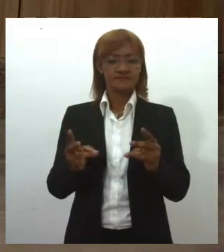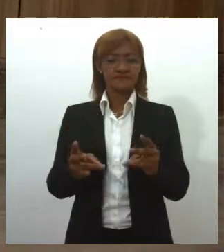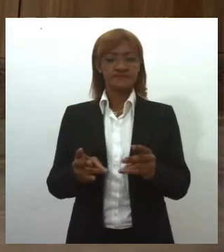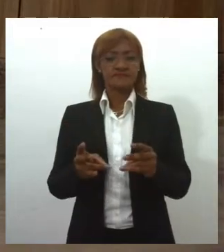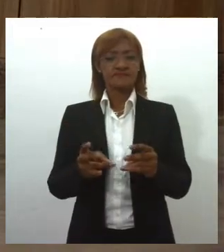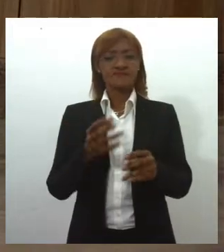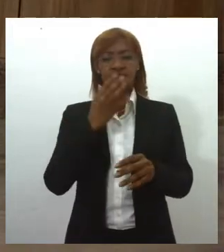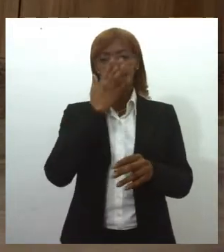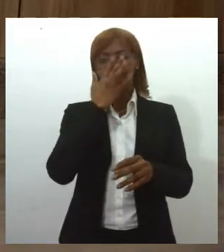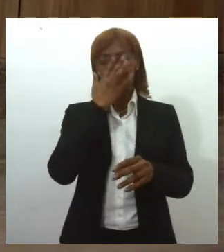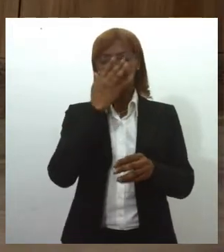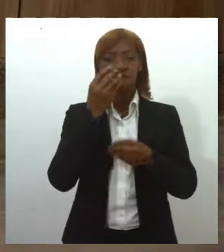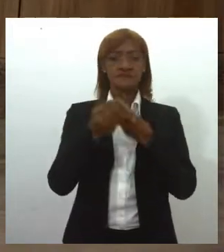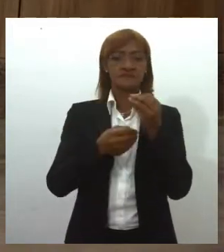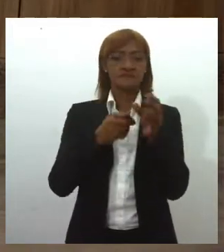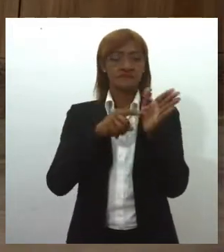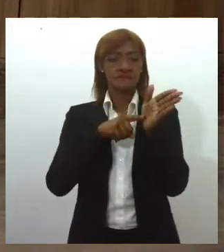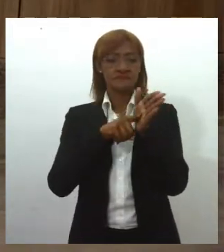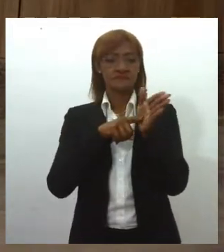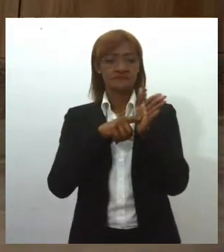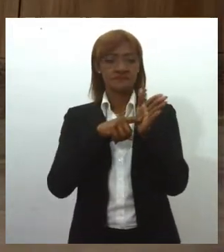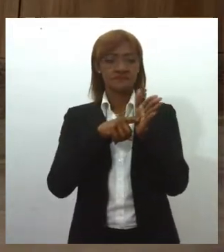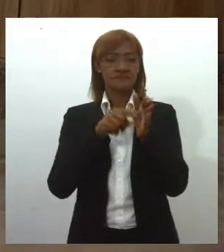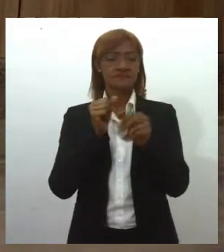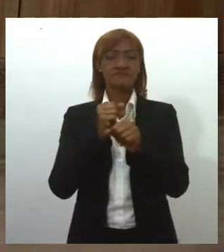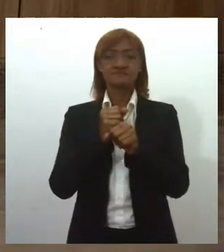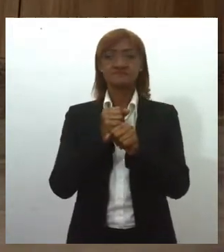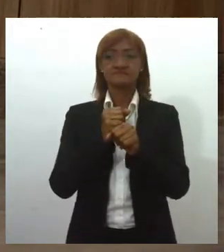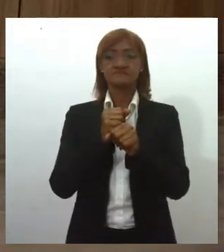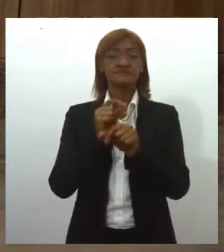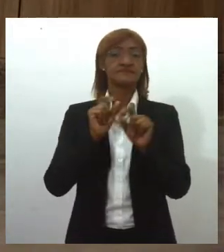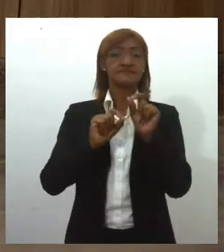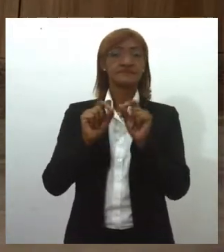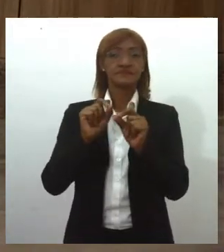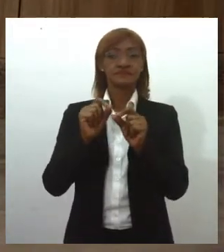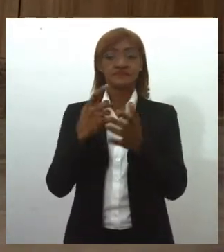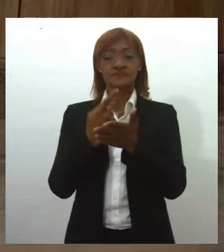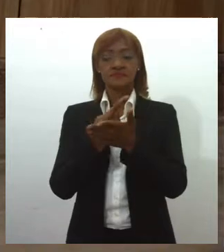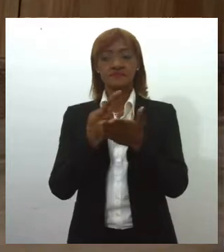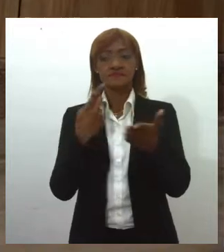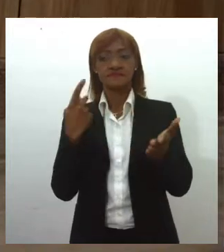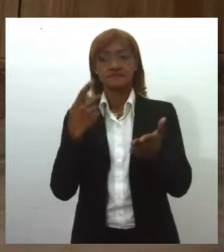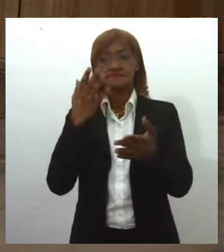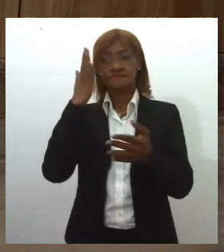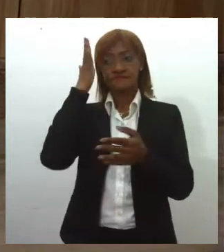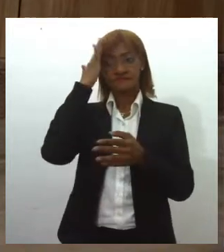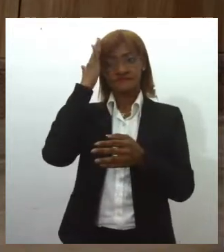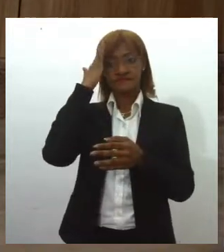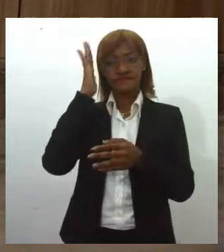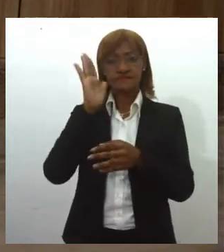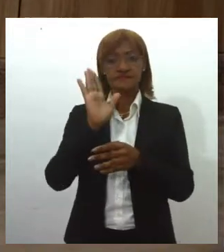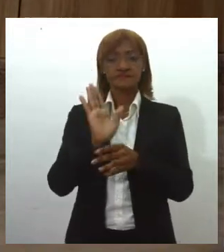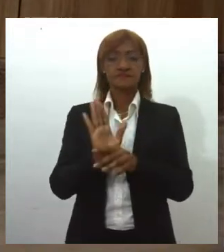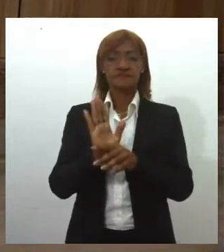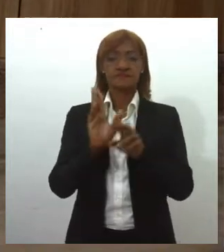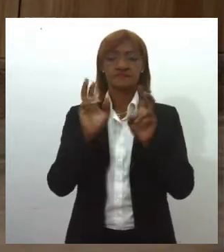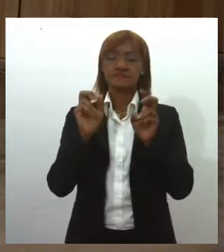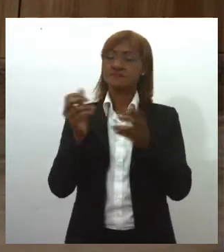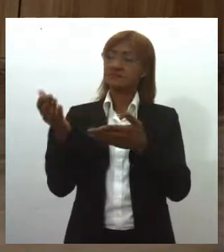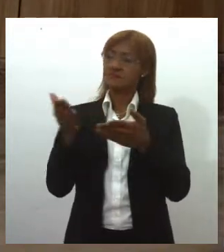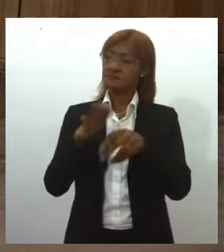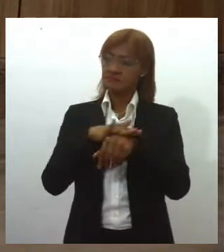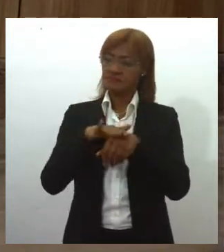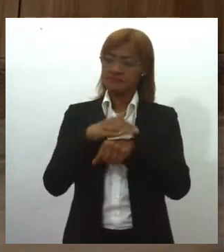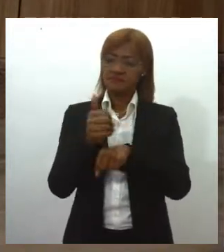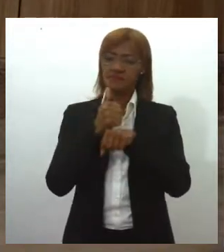faz a prevenção, quais são, né, os fatores de risco, para a gente começar a entender um pouquinho do assunto para conversar com os especialistas.